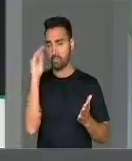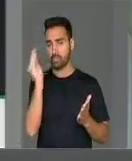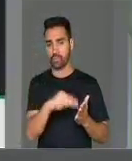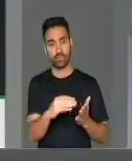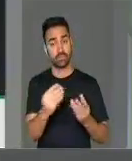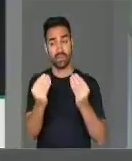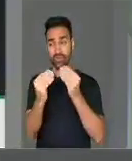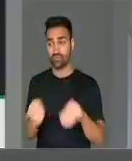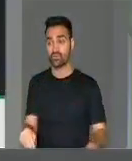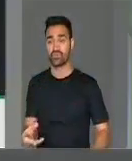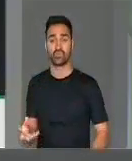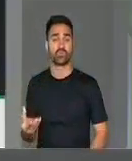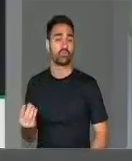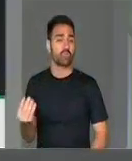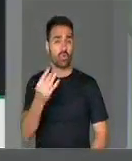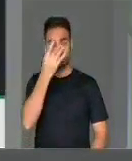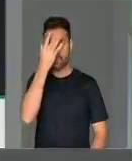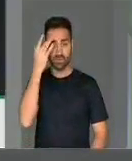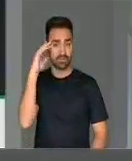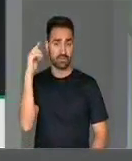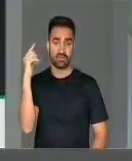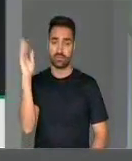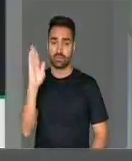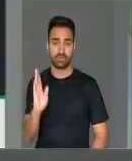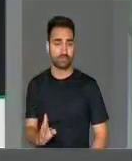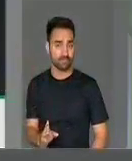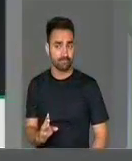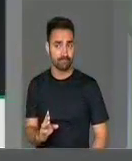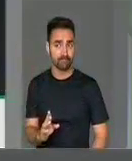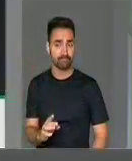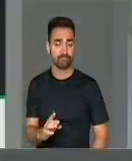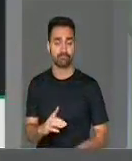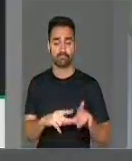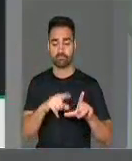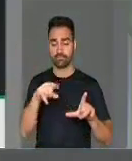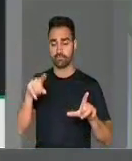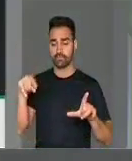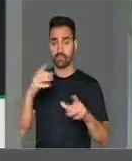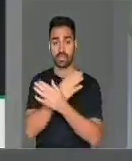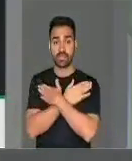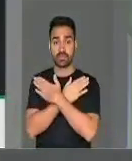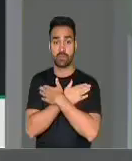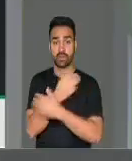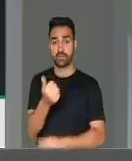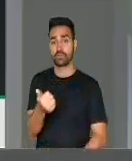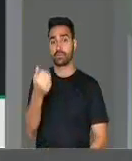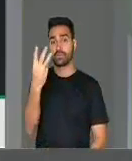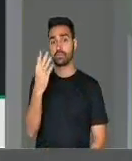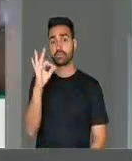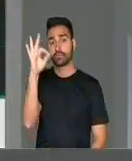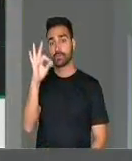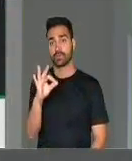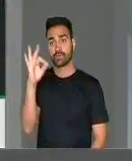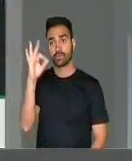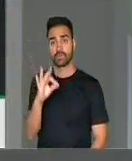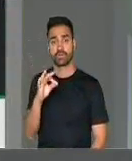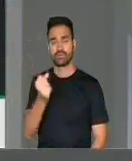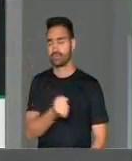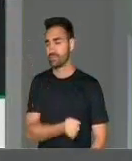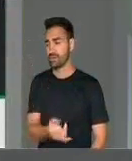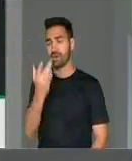milhões de brasileiros, que está com a taxa de desemprego em 13%, é a multidão